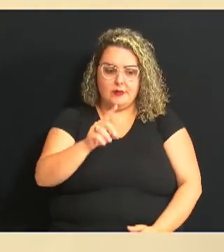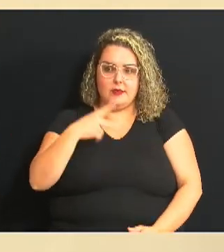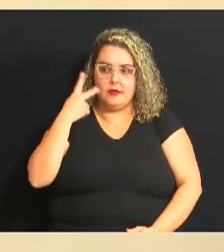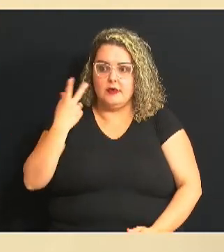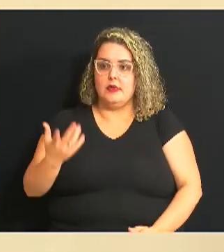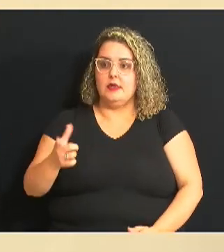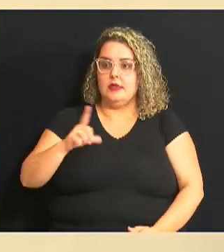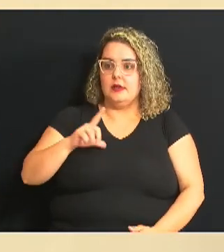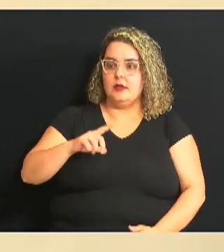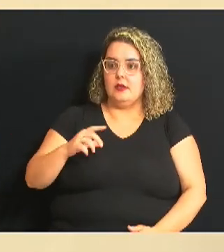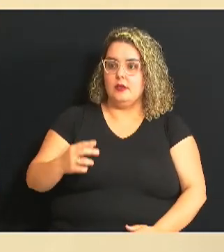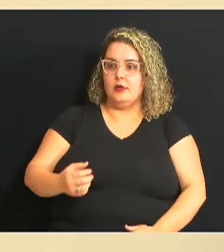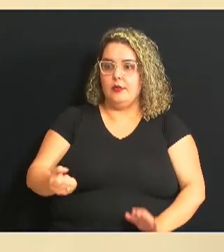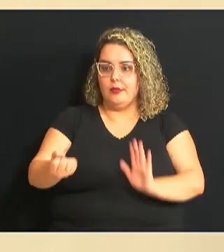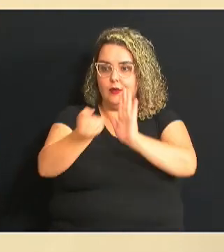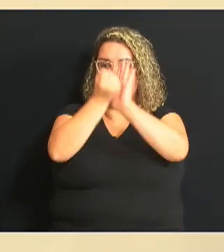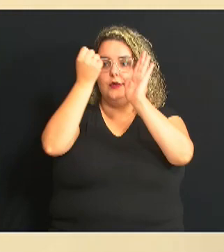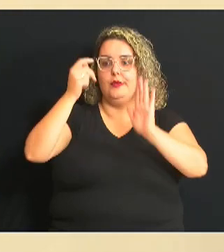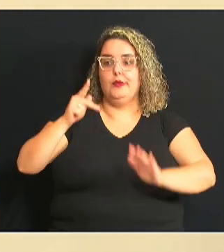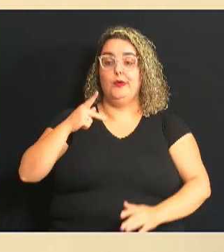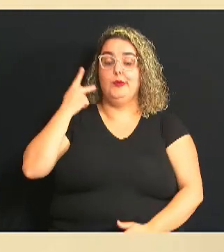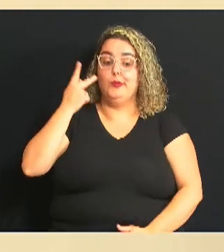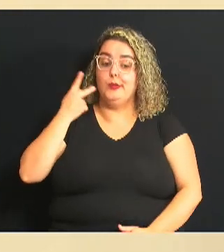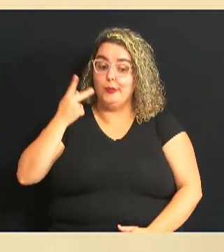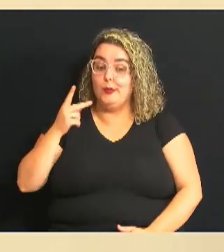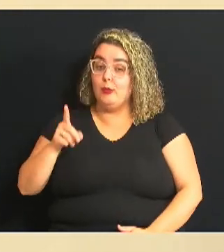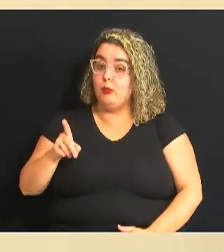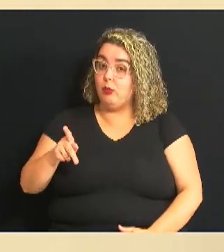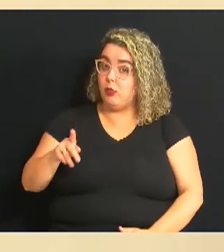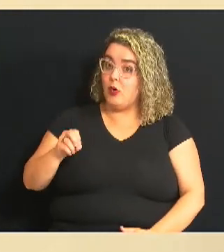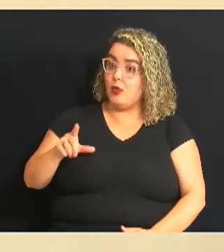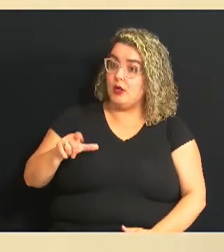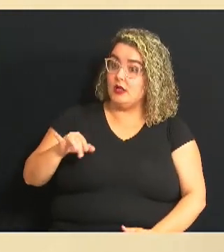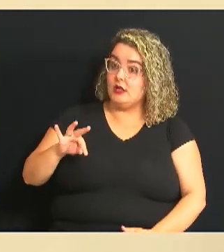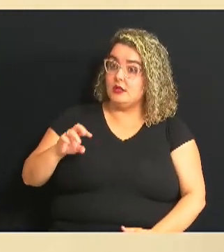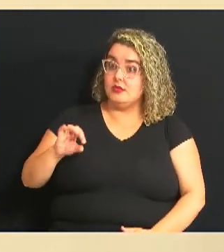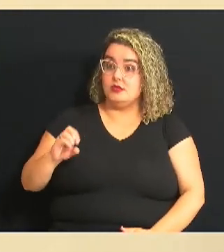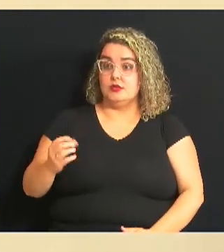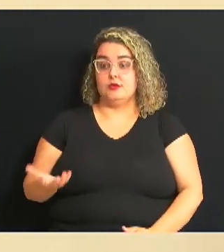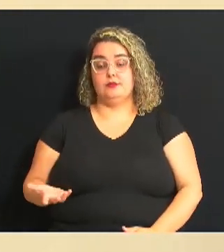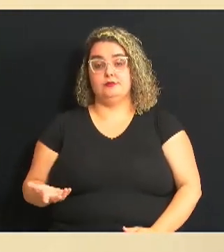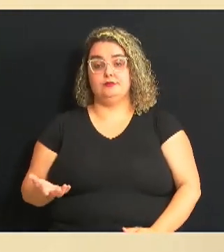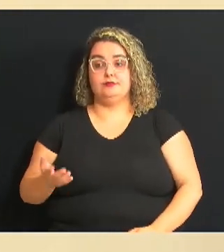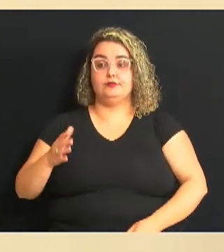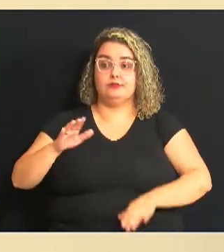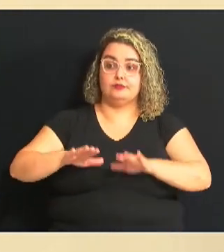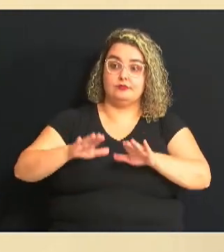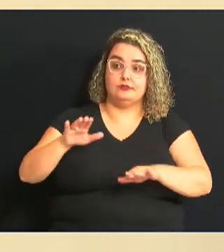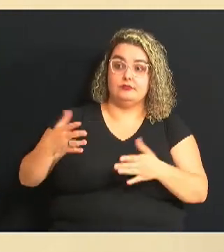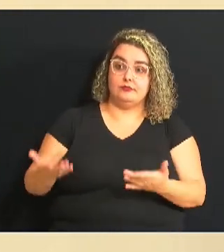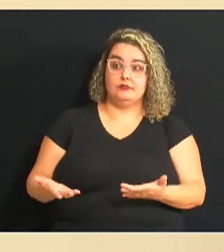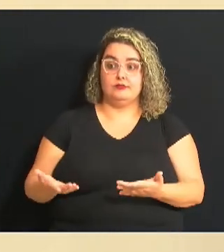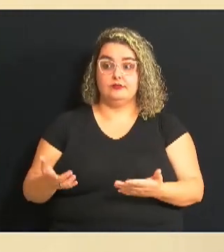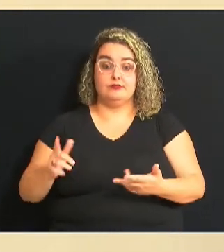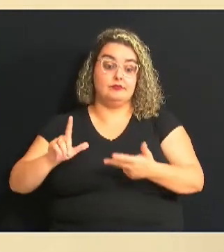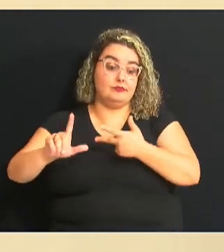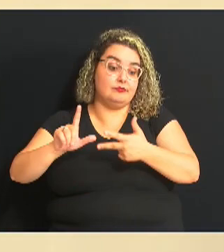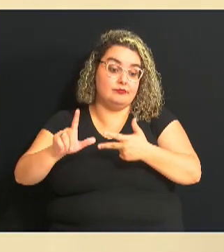político, e o político tem a pecha de ser uma pessoa, né, muitas vezes que ou legisla,